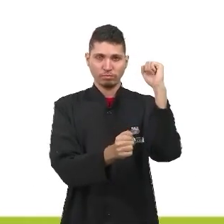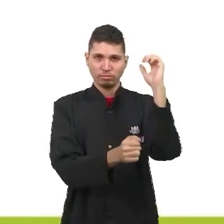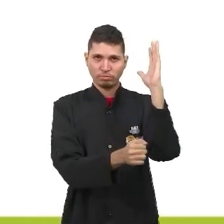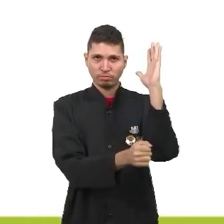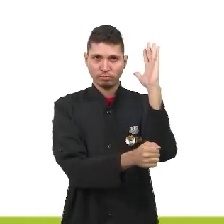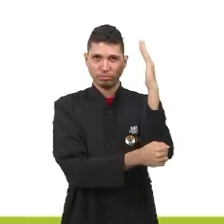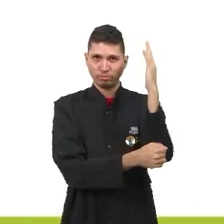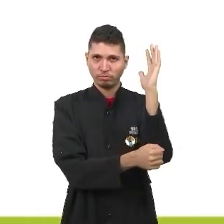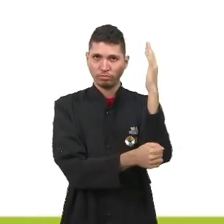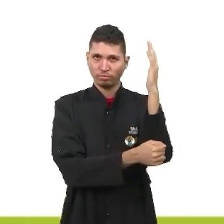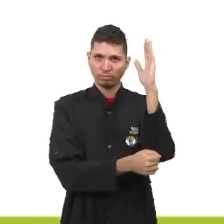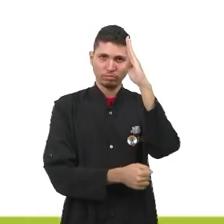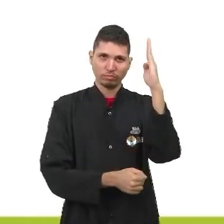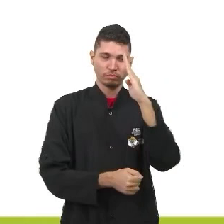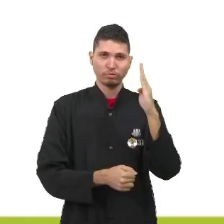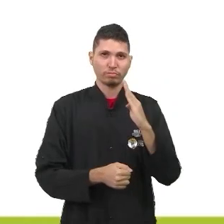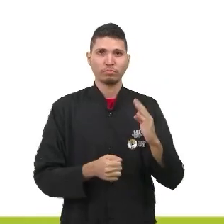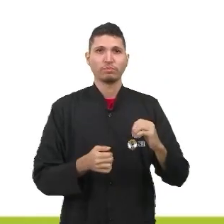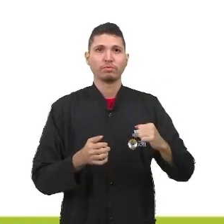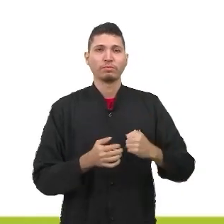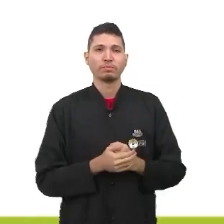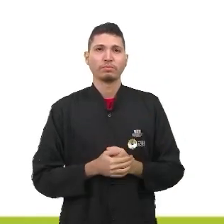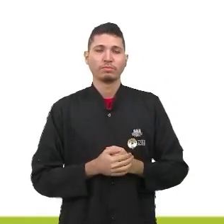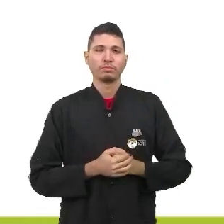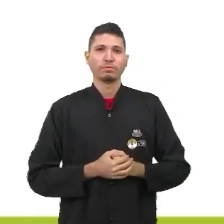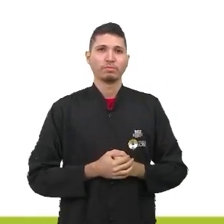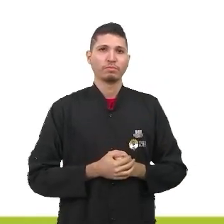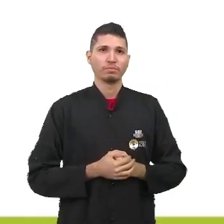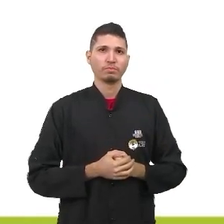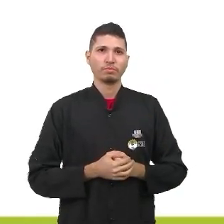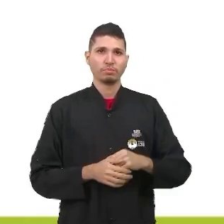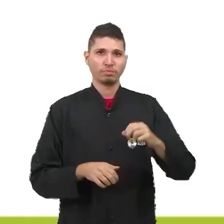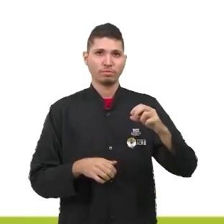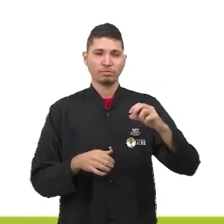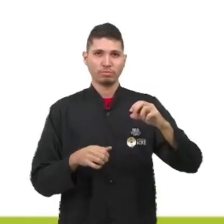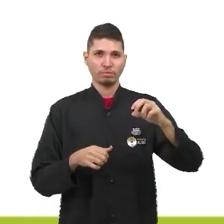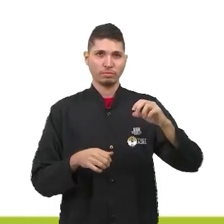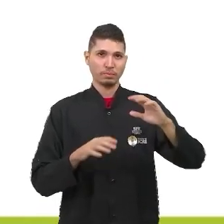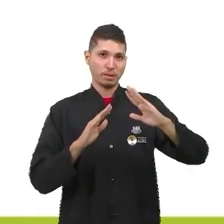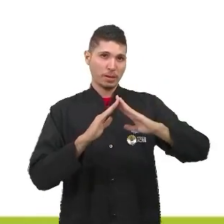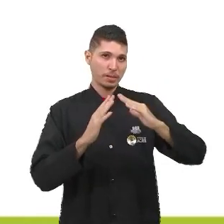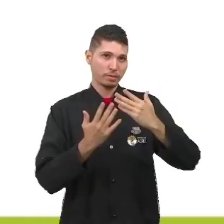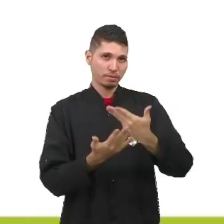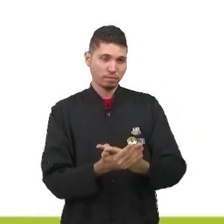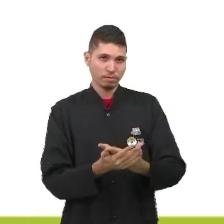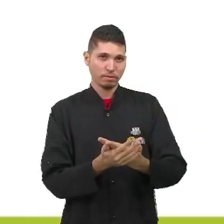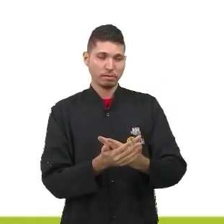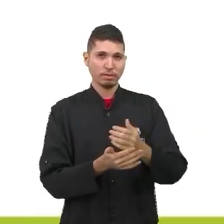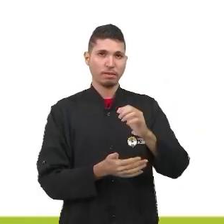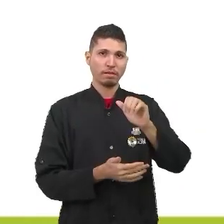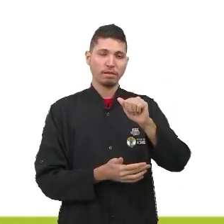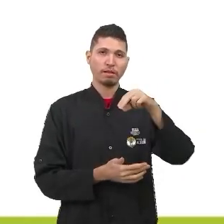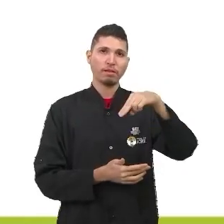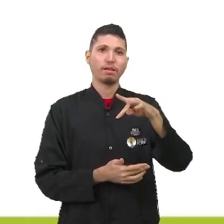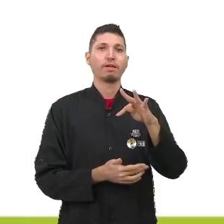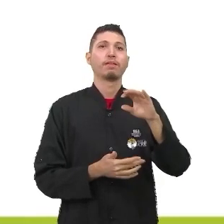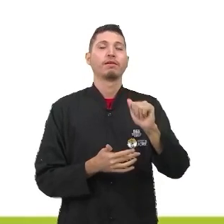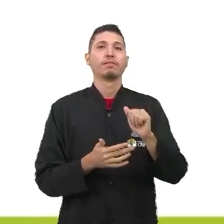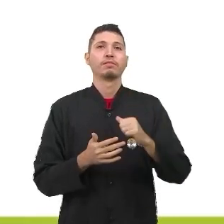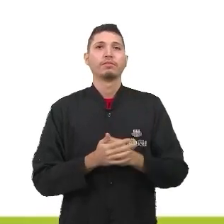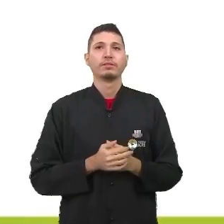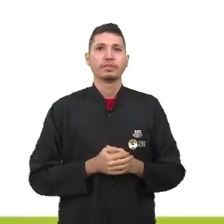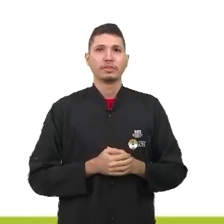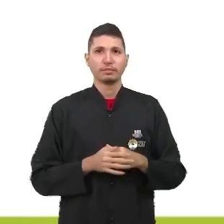Verde Amarelismo, também conhecido como Verde Amarelo, ou Escola da Anta, Movimento Antropofágico. Então,